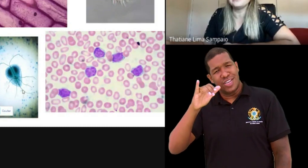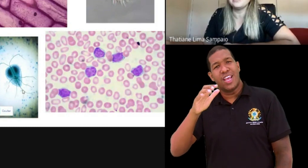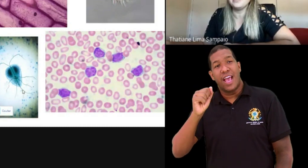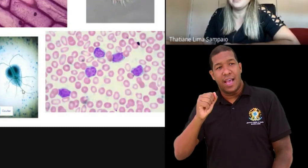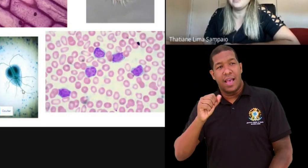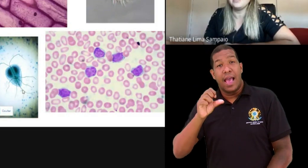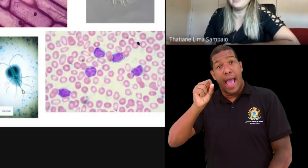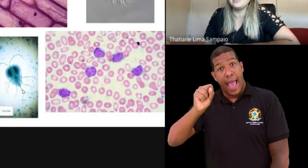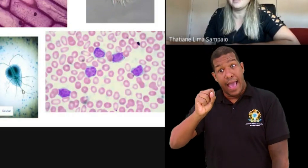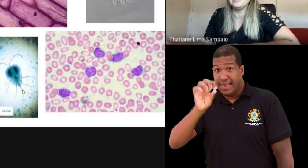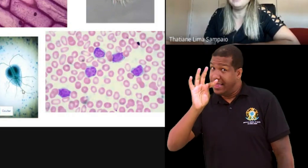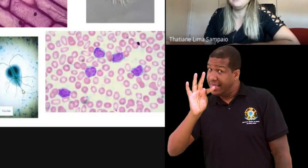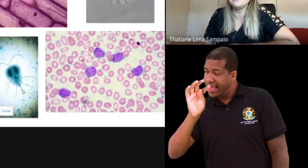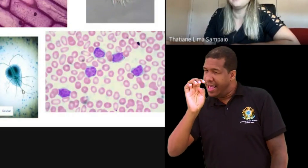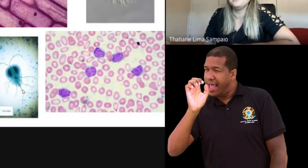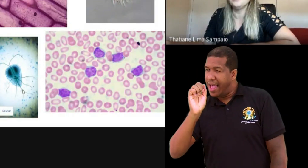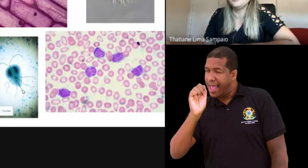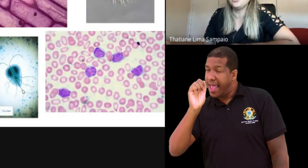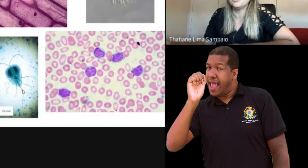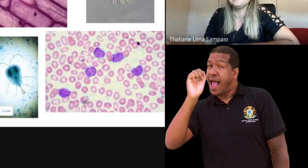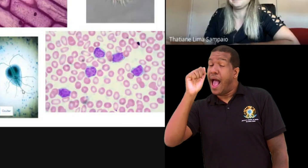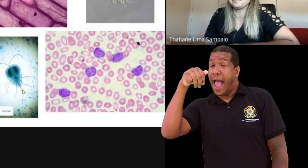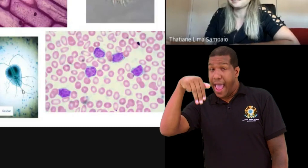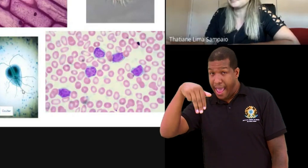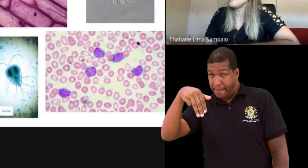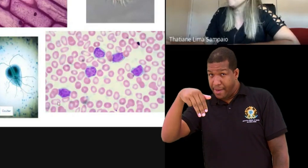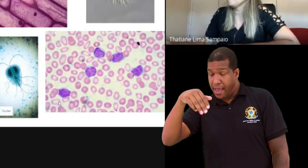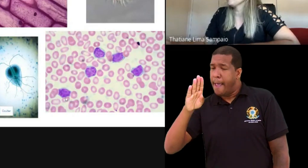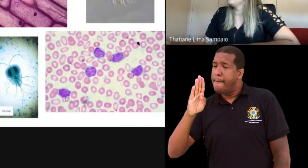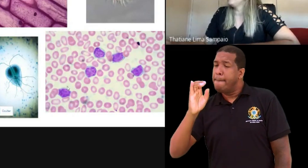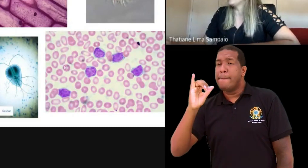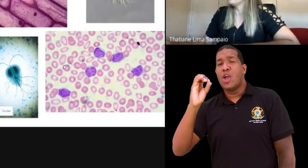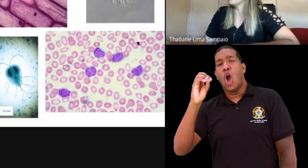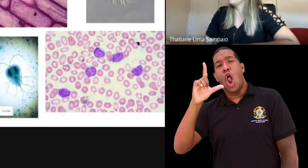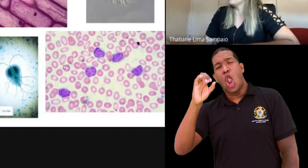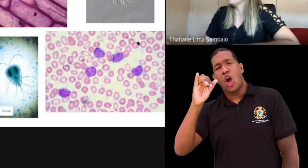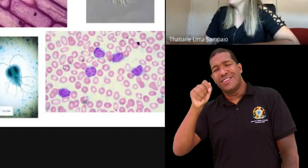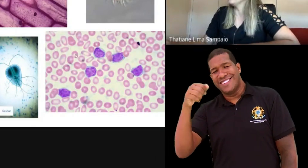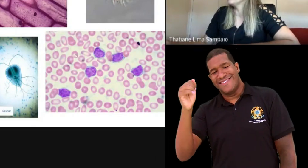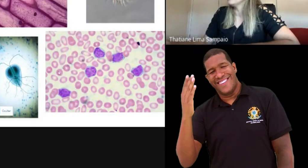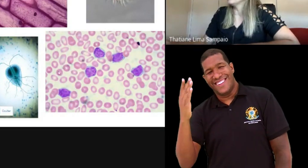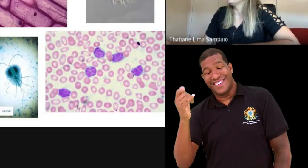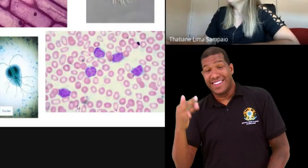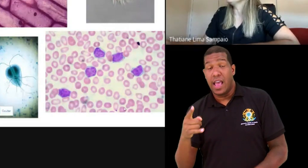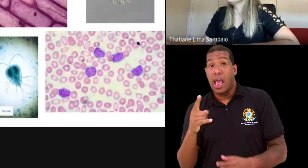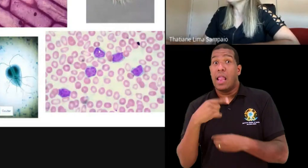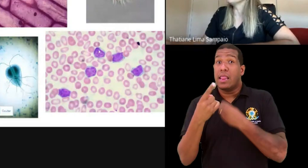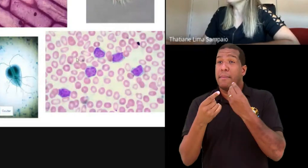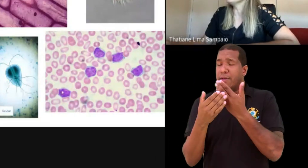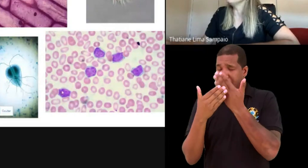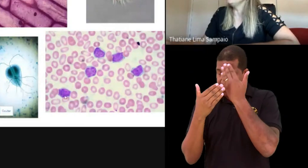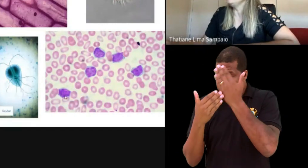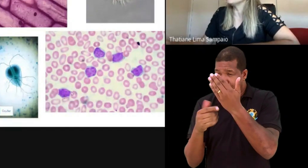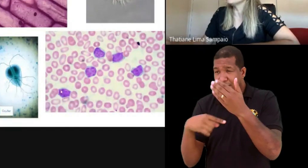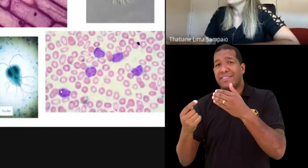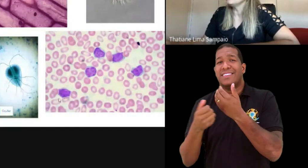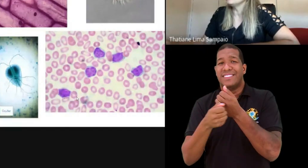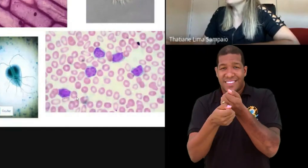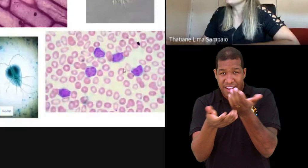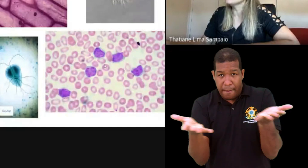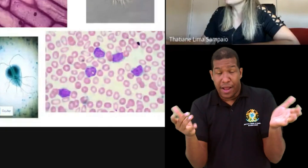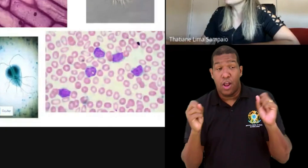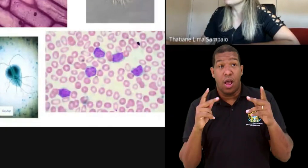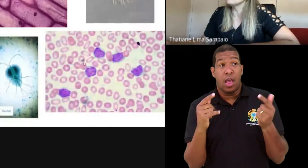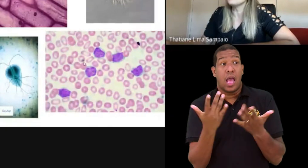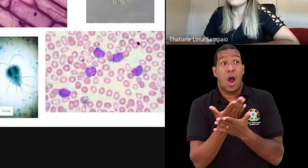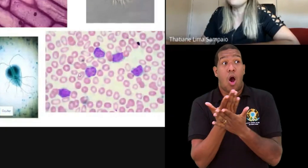Biologia, S-T-A-M Biologia. Obrigada para quem compartilhou. Aqui nós temos células sanguíneas e aqui